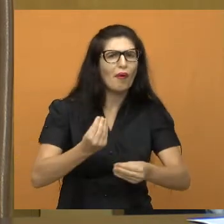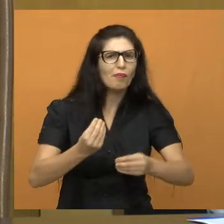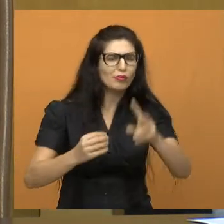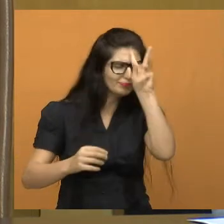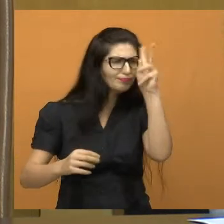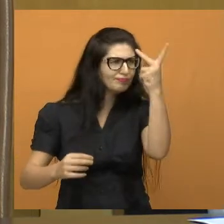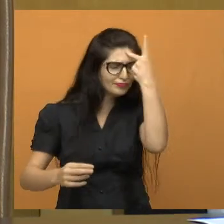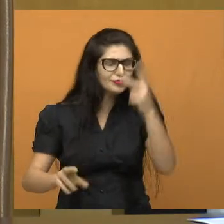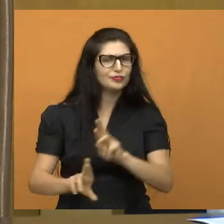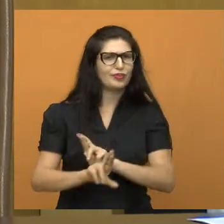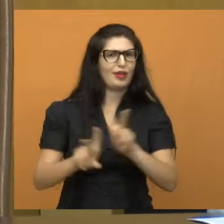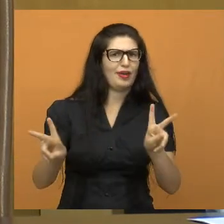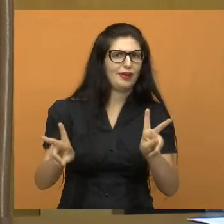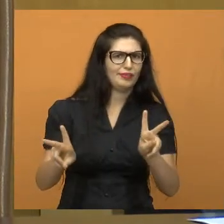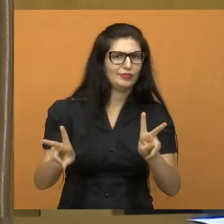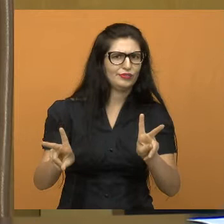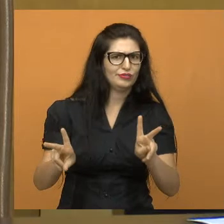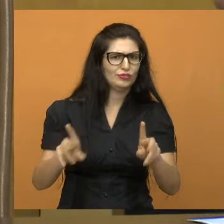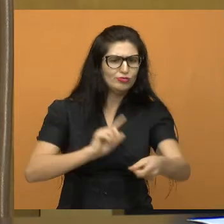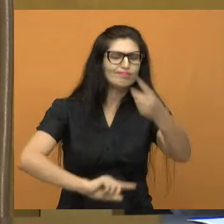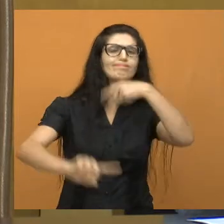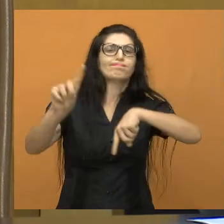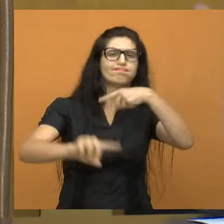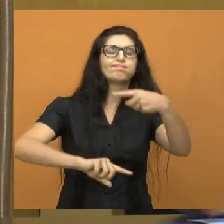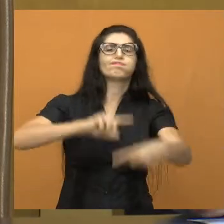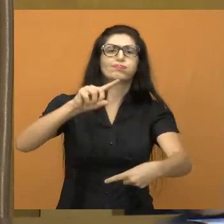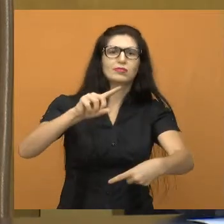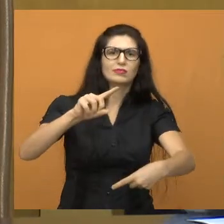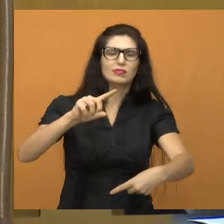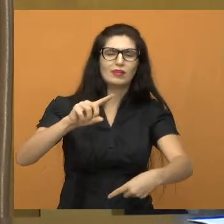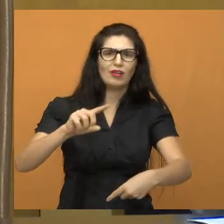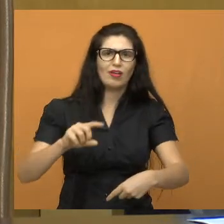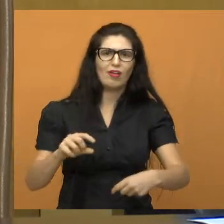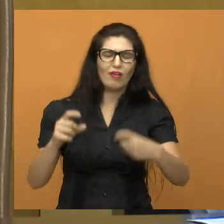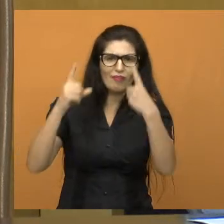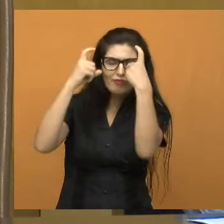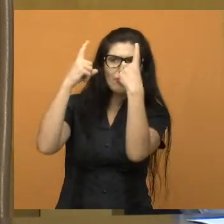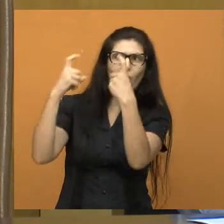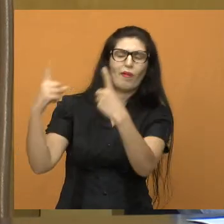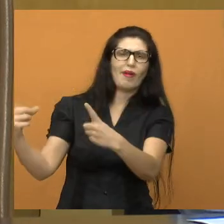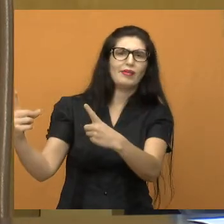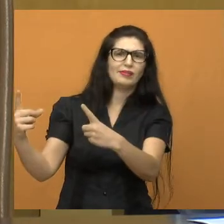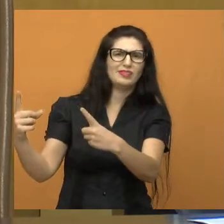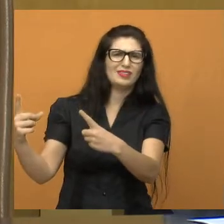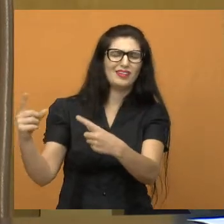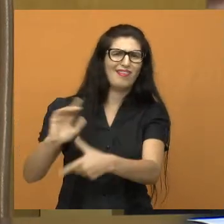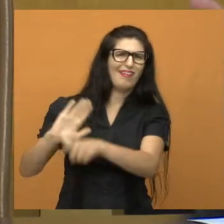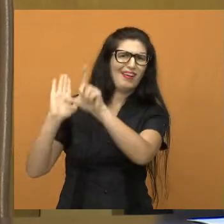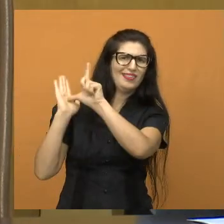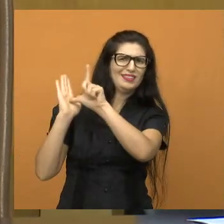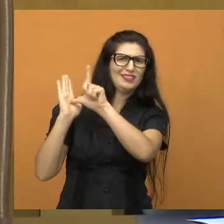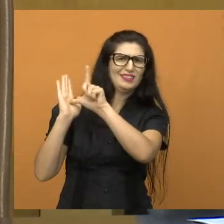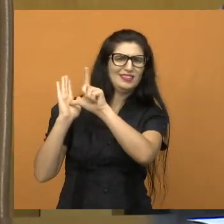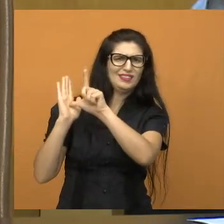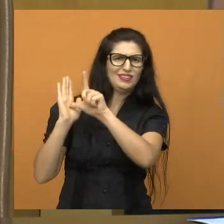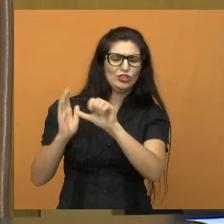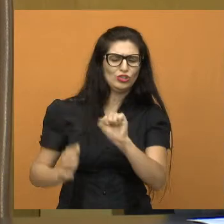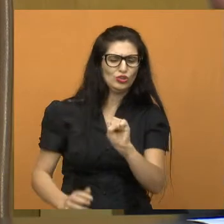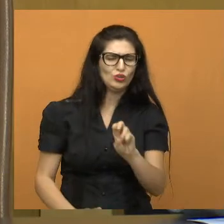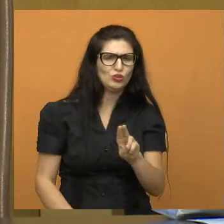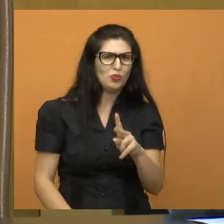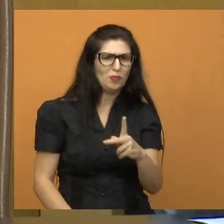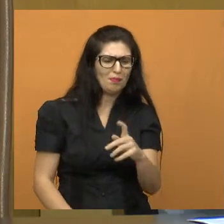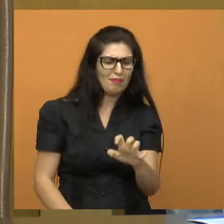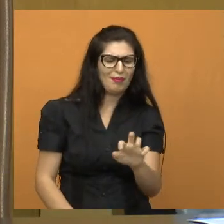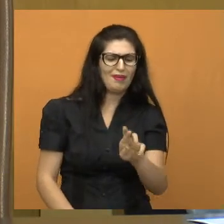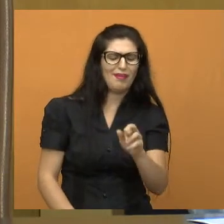esse ano? Ela tem que fazer um caminho, porque superar quer dizer transpor, você tem que passar